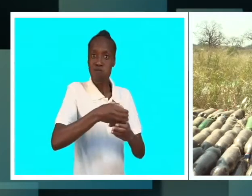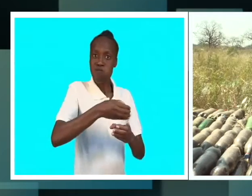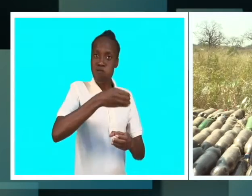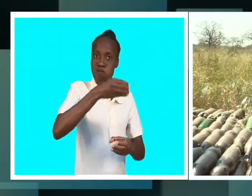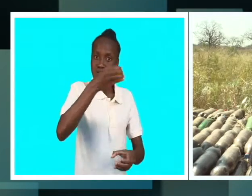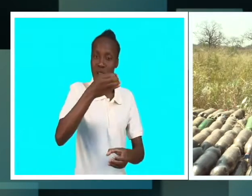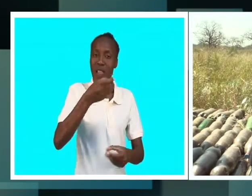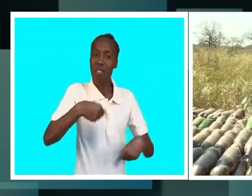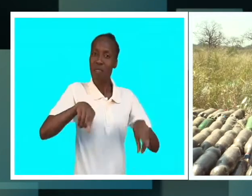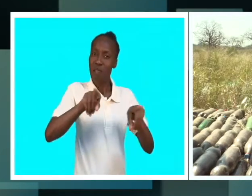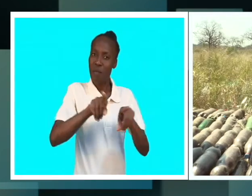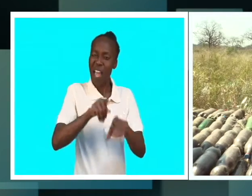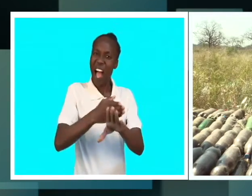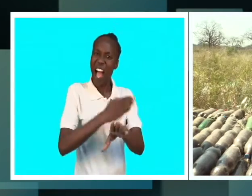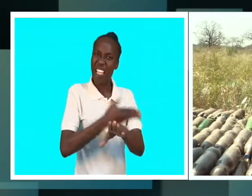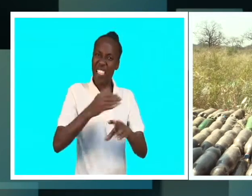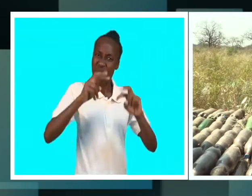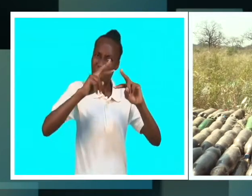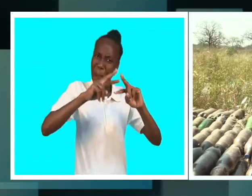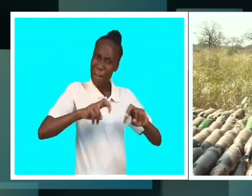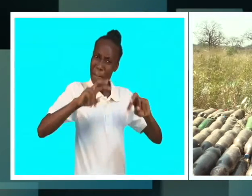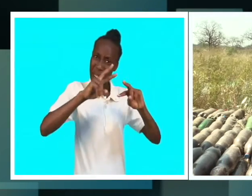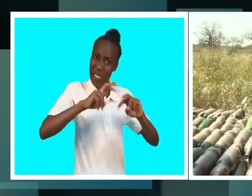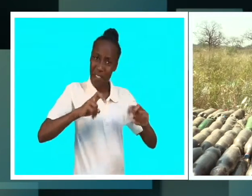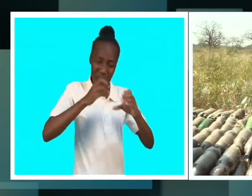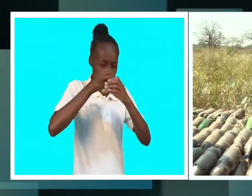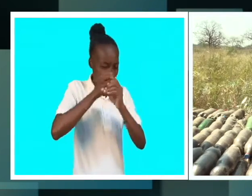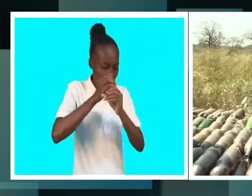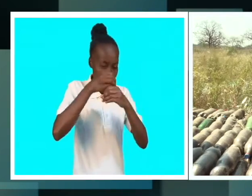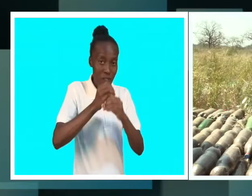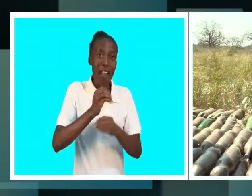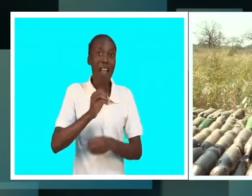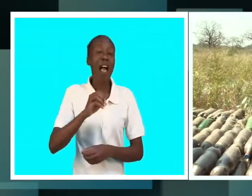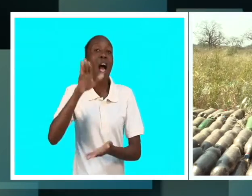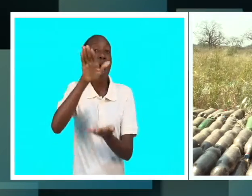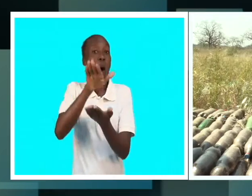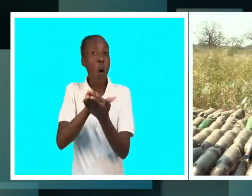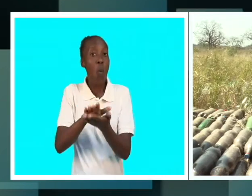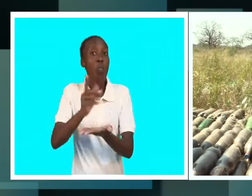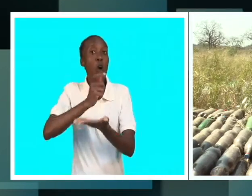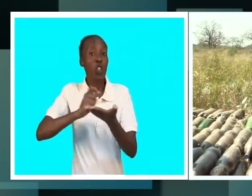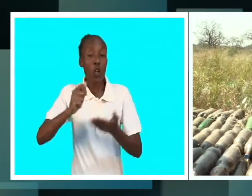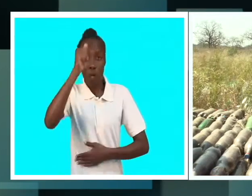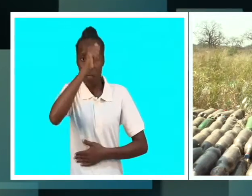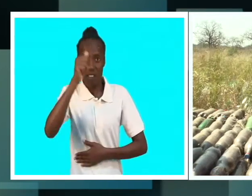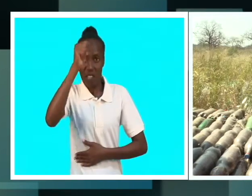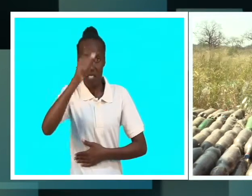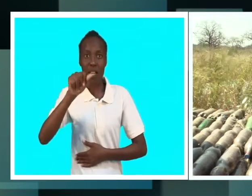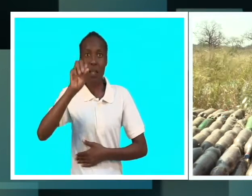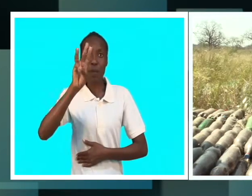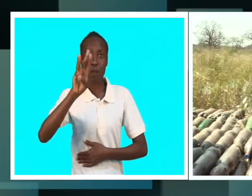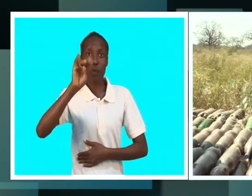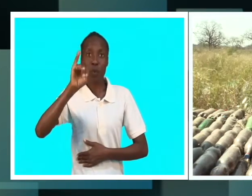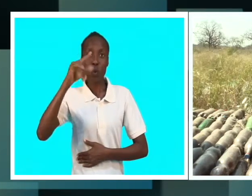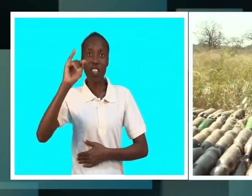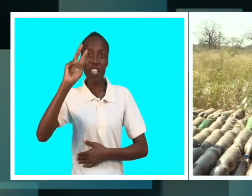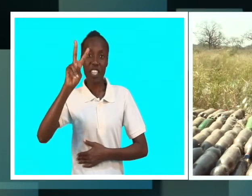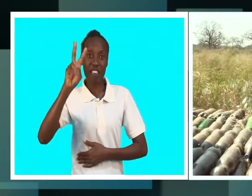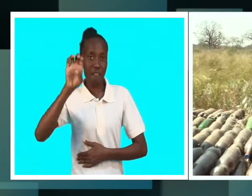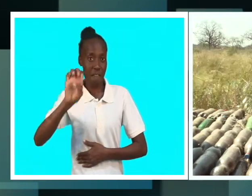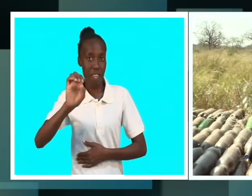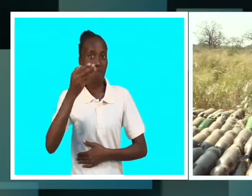cientificamente testado, laboratorialmente testado, foi até pela Universidade de UTIV, ela